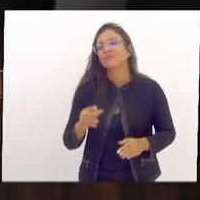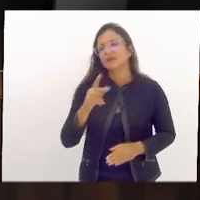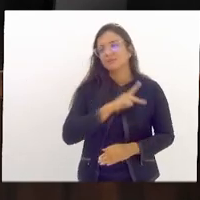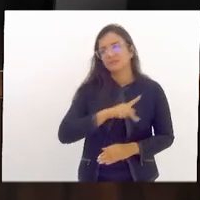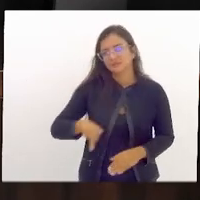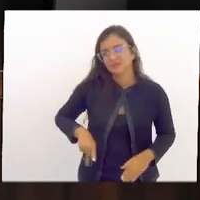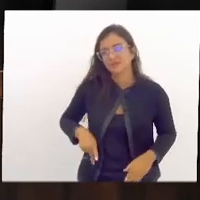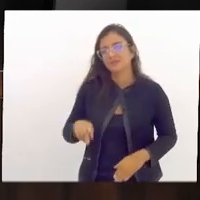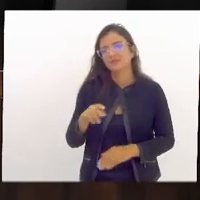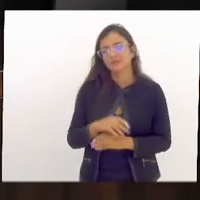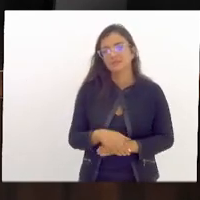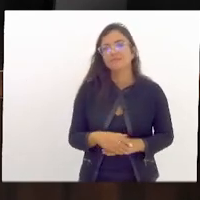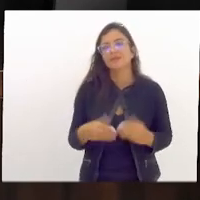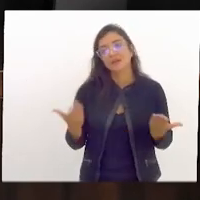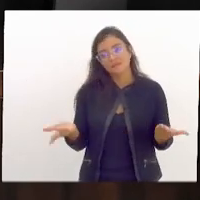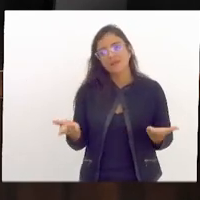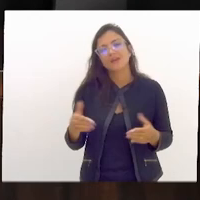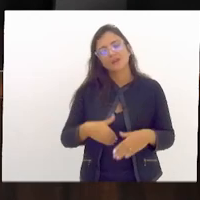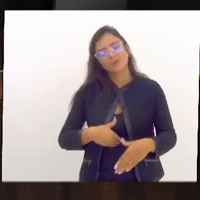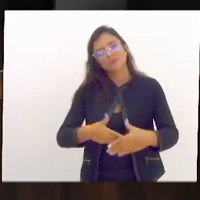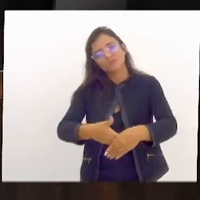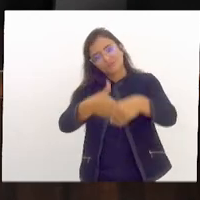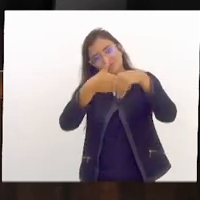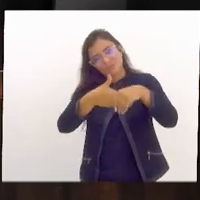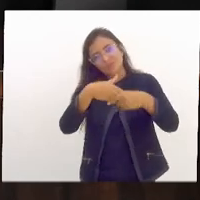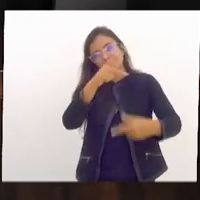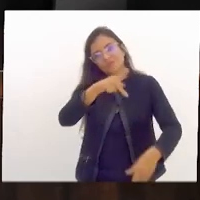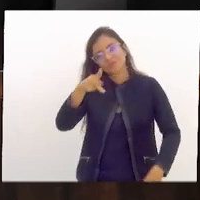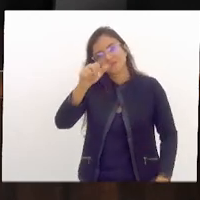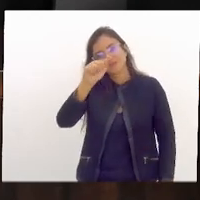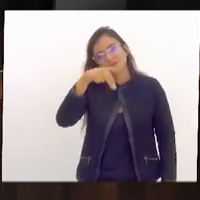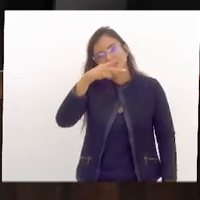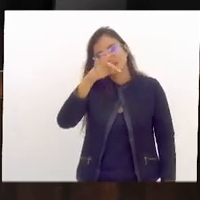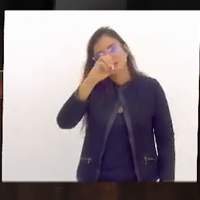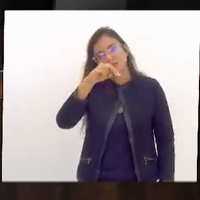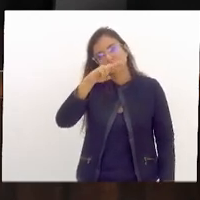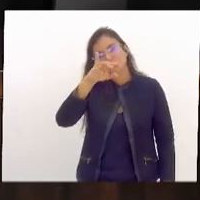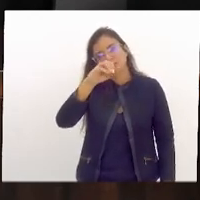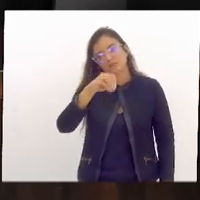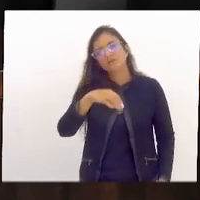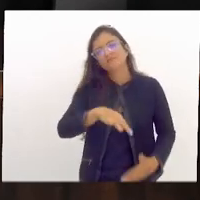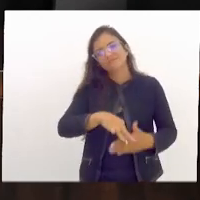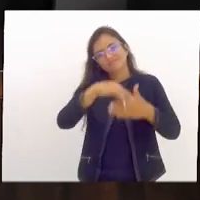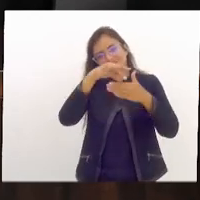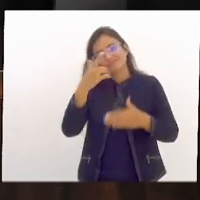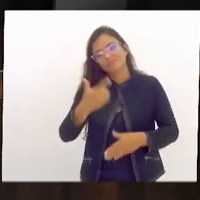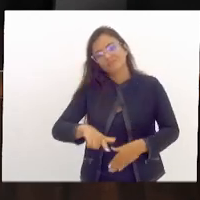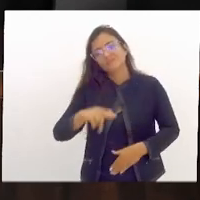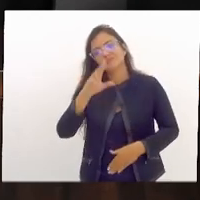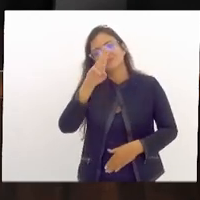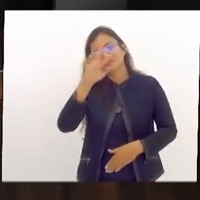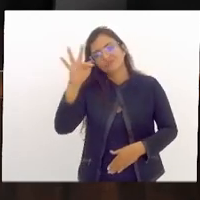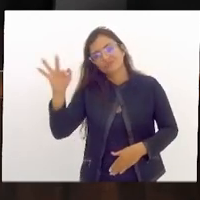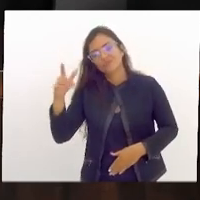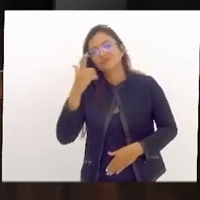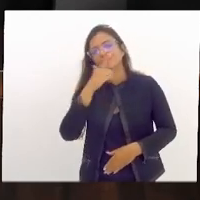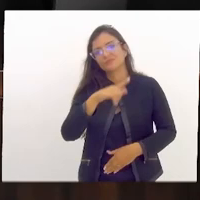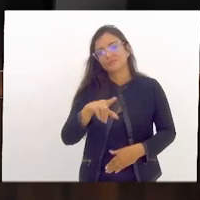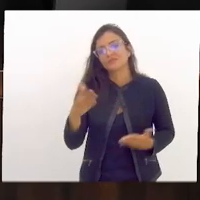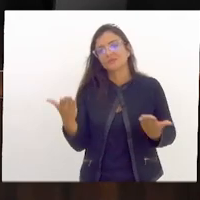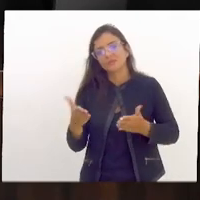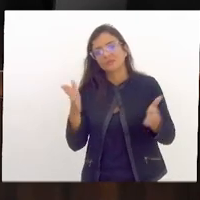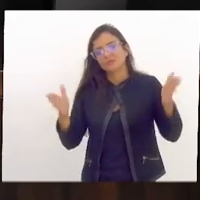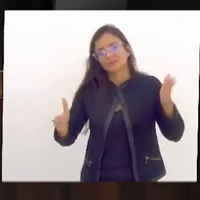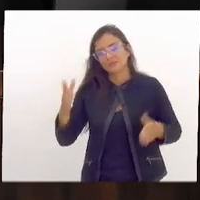foi publicado dia 22 de novembro. Eu saúdo aqui o professor Antônio Cláudio Nóbrega, reitor reeleito da UF, agora reconduzido para mais 4 anos